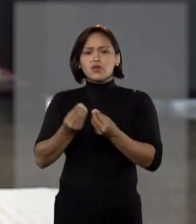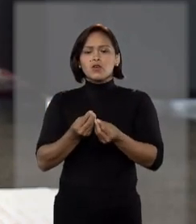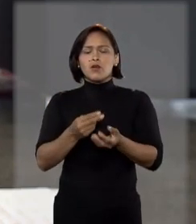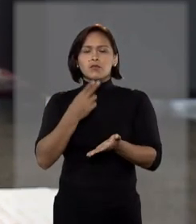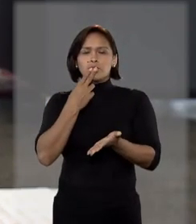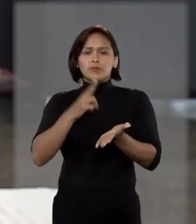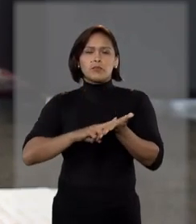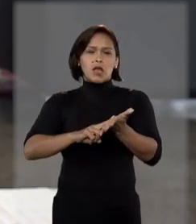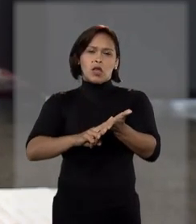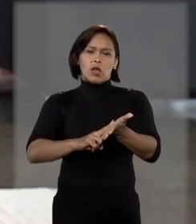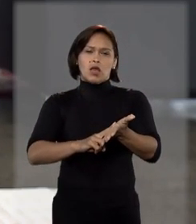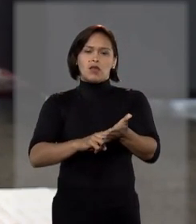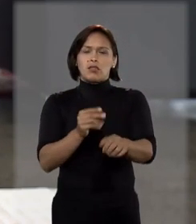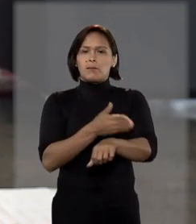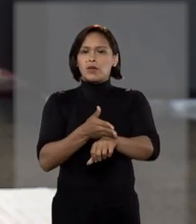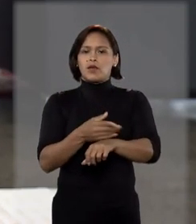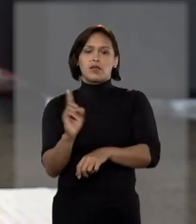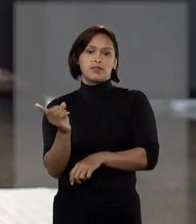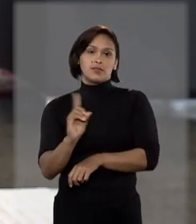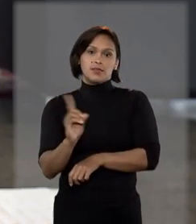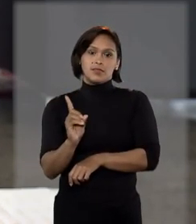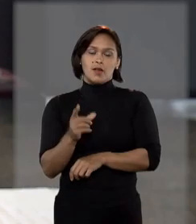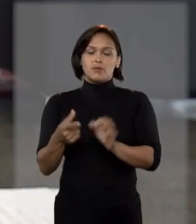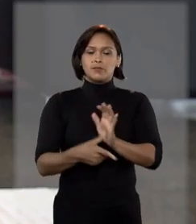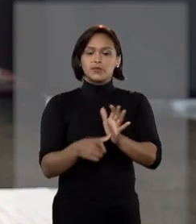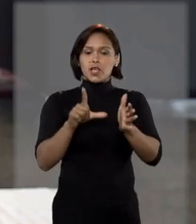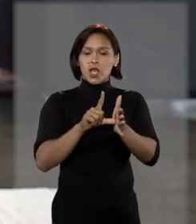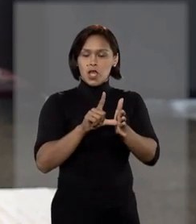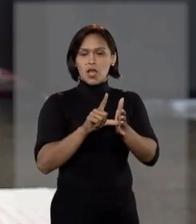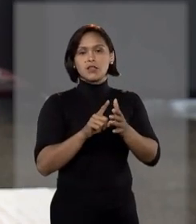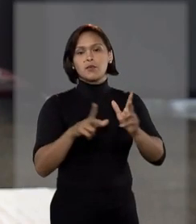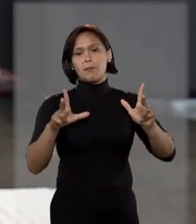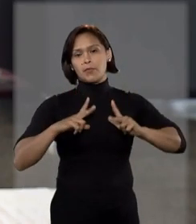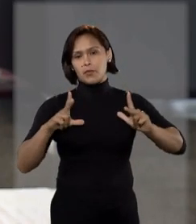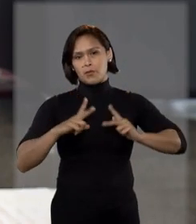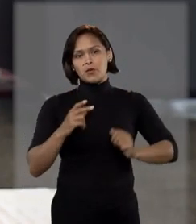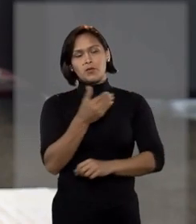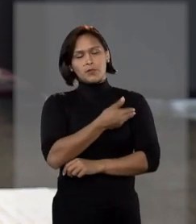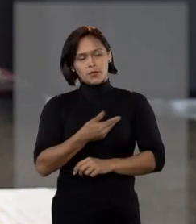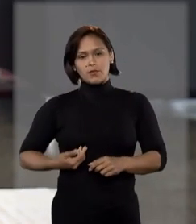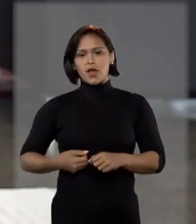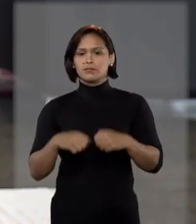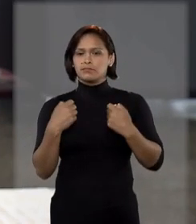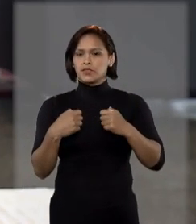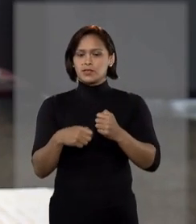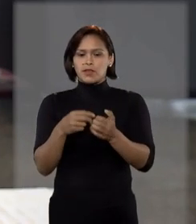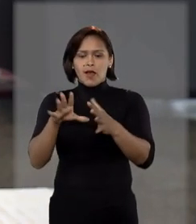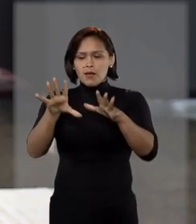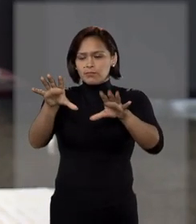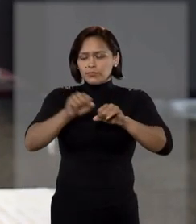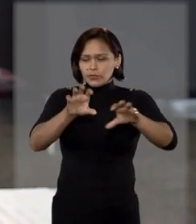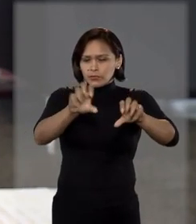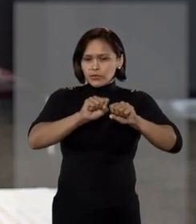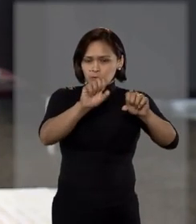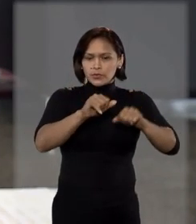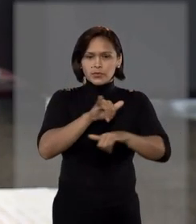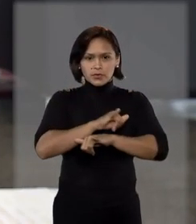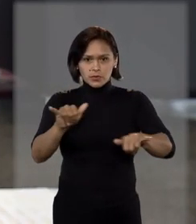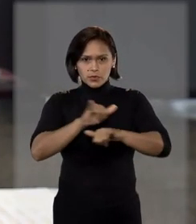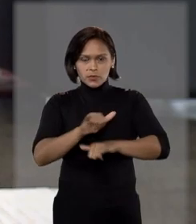uma carta branca. Isso porque os entes privados e públicos devem limitar a coleta de